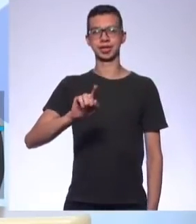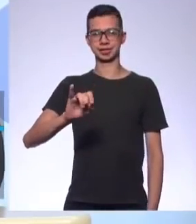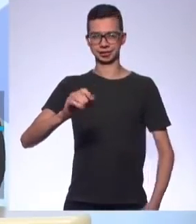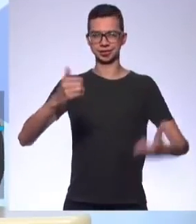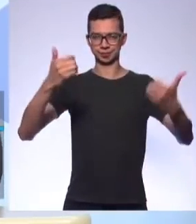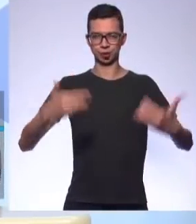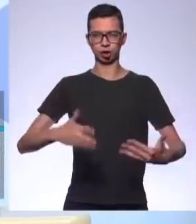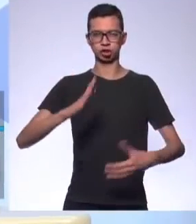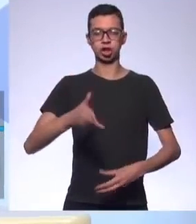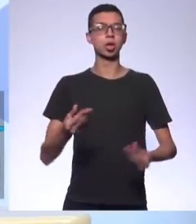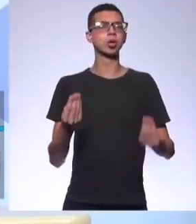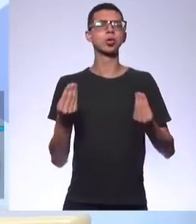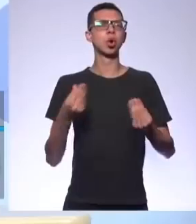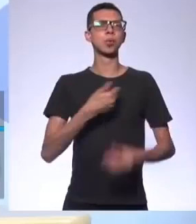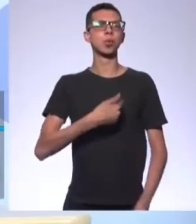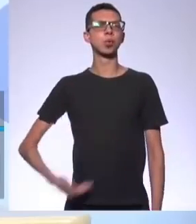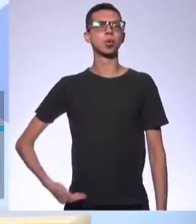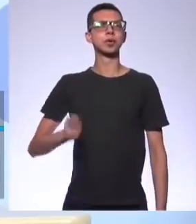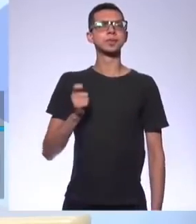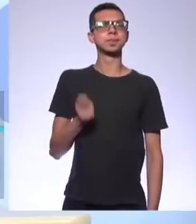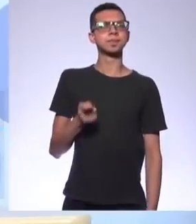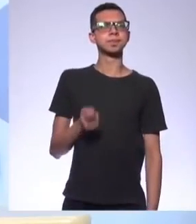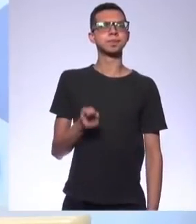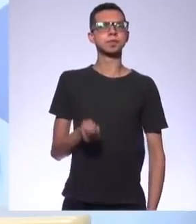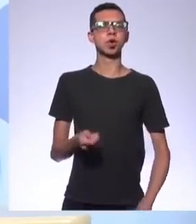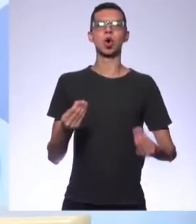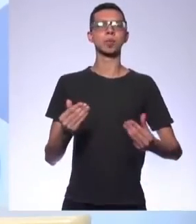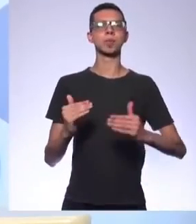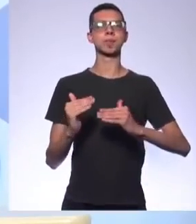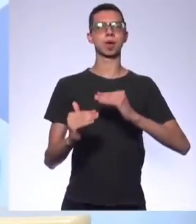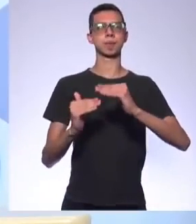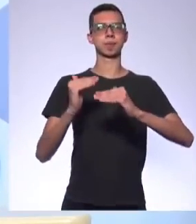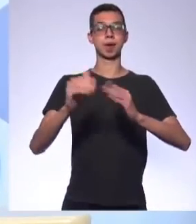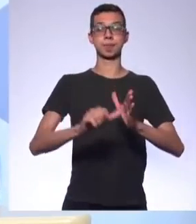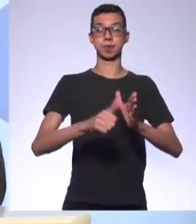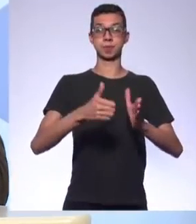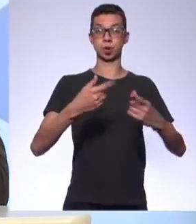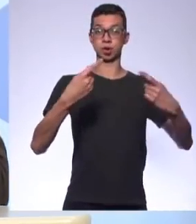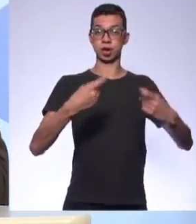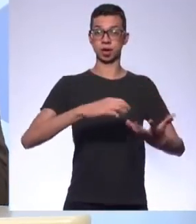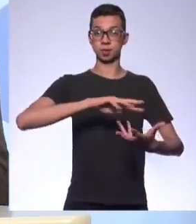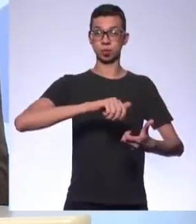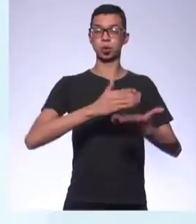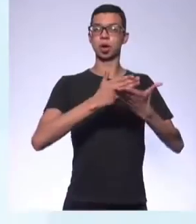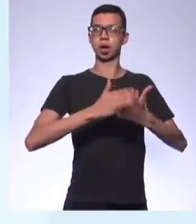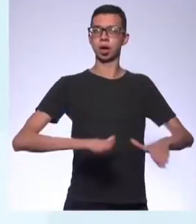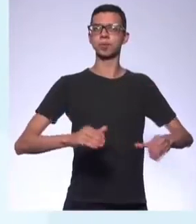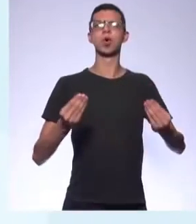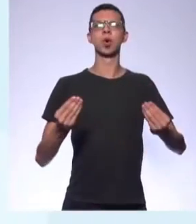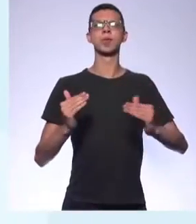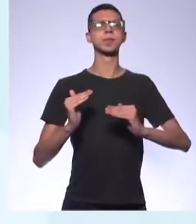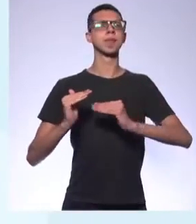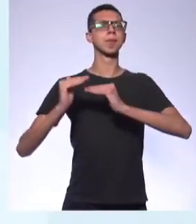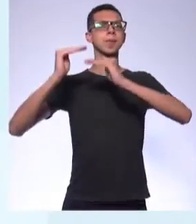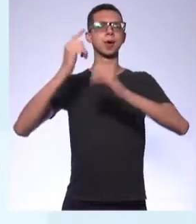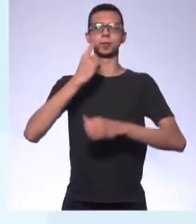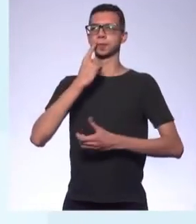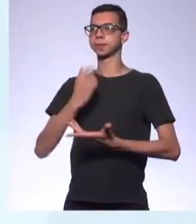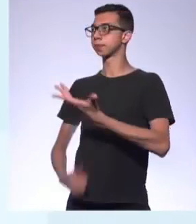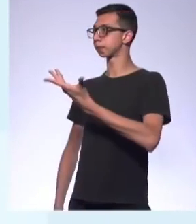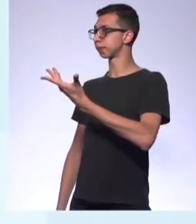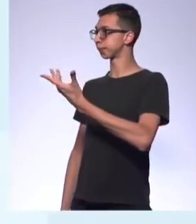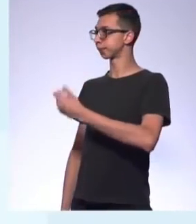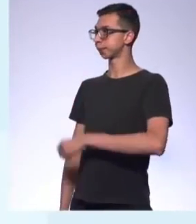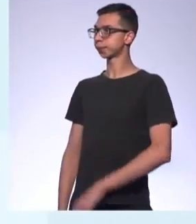governos se levantaram aí após a Primeira Guerra Mundial na tela. Então, Primeira